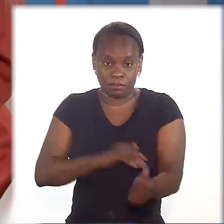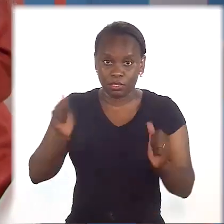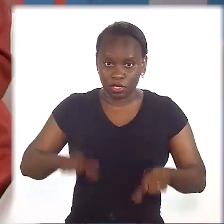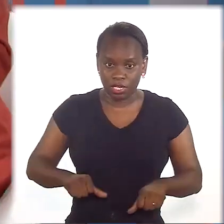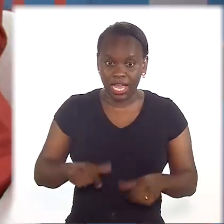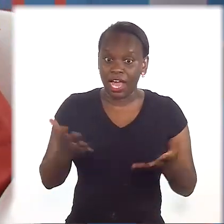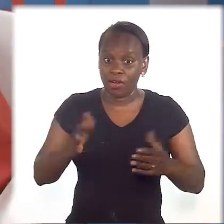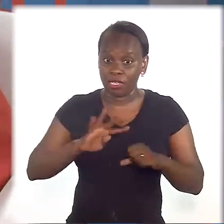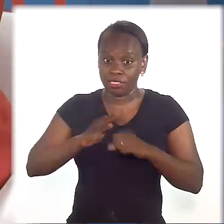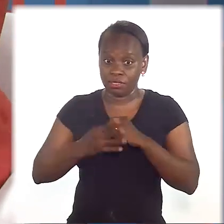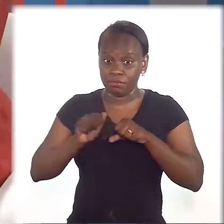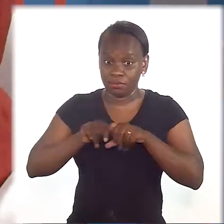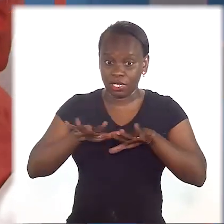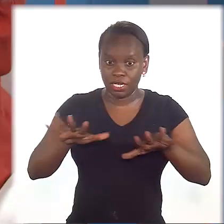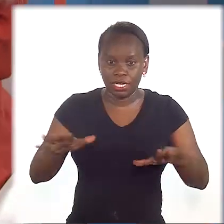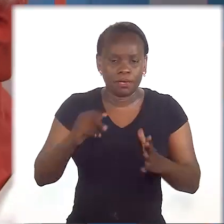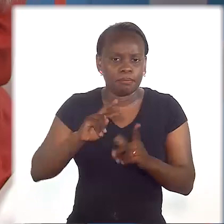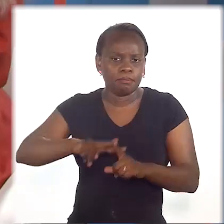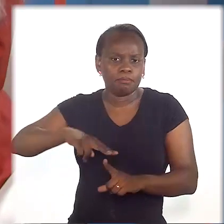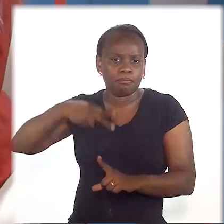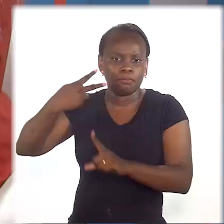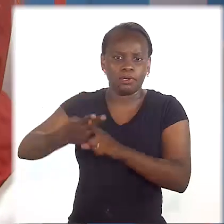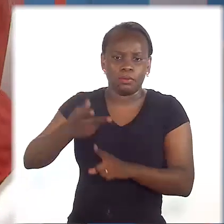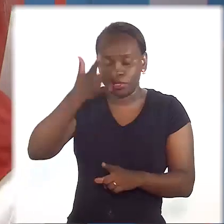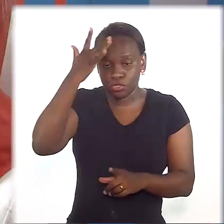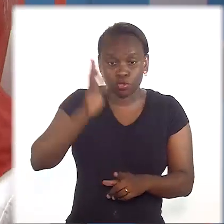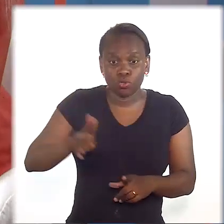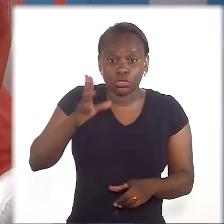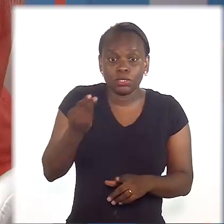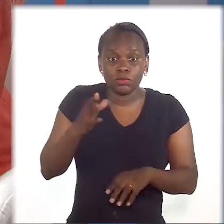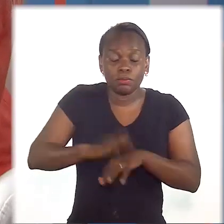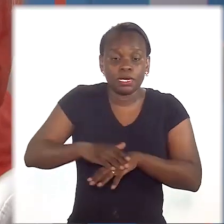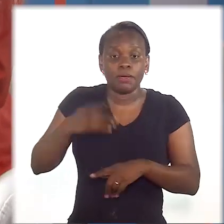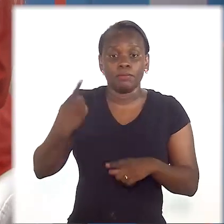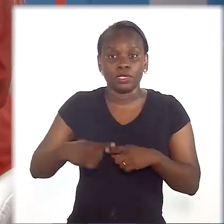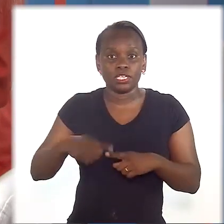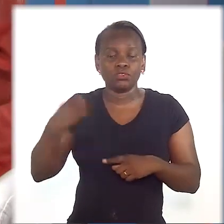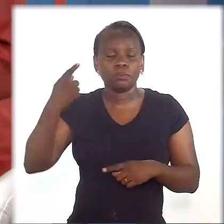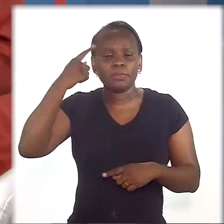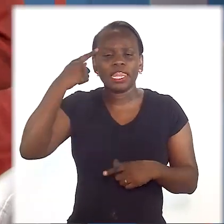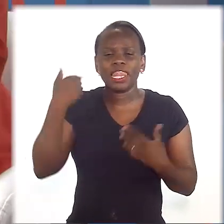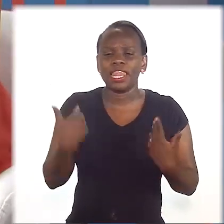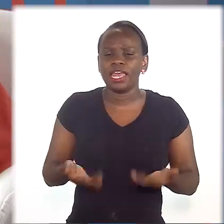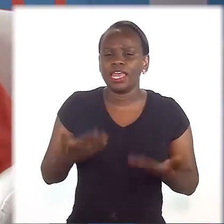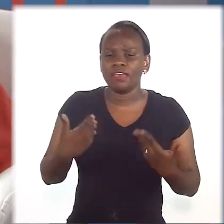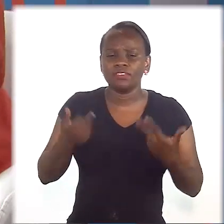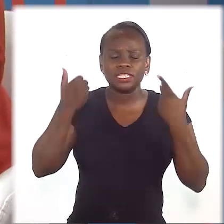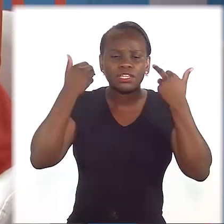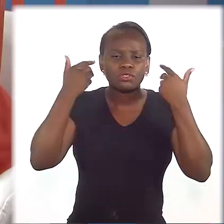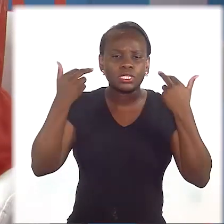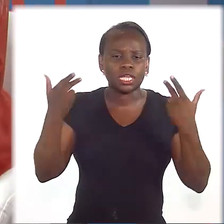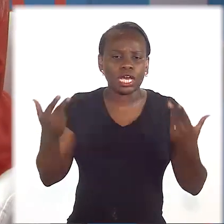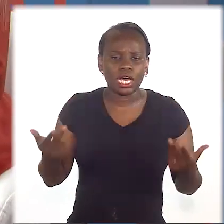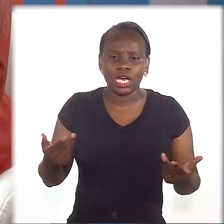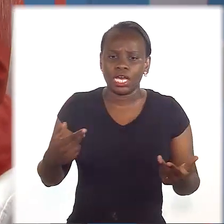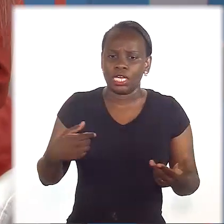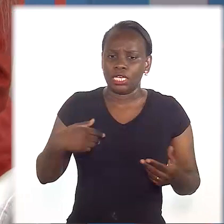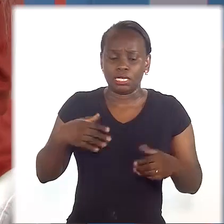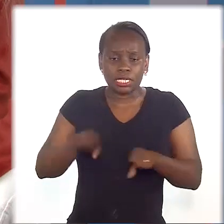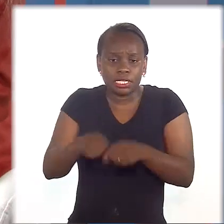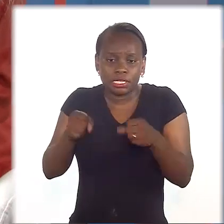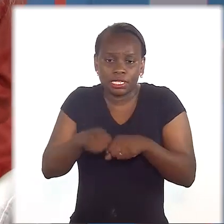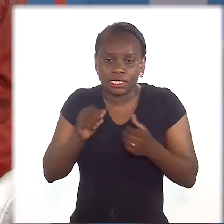mais. Agora, durante a pandemia, houve um aumento considerável no seu consumo pela crença de que ela é leve, natural,